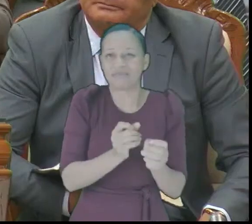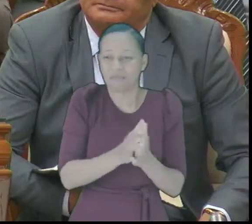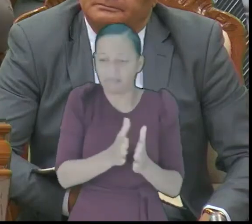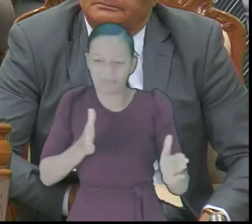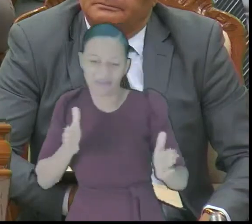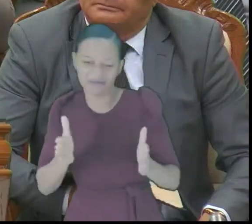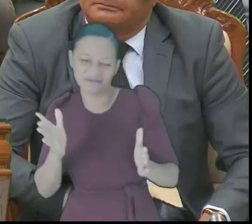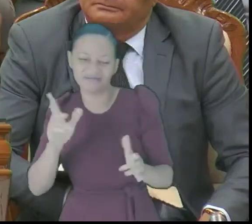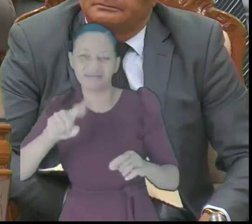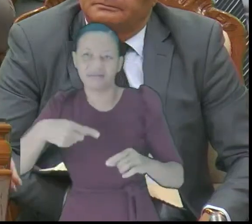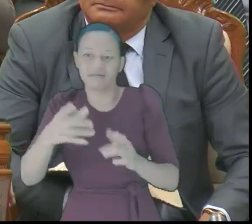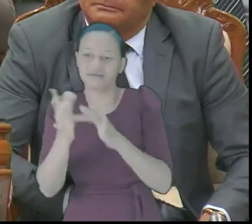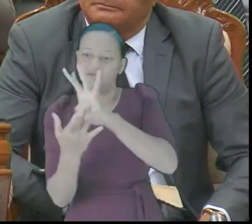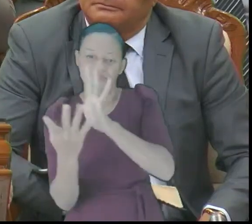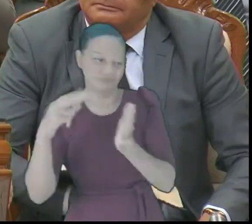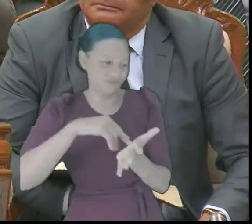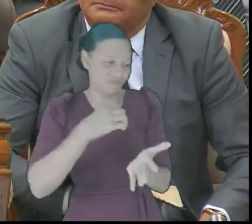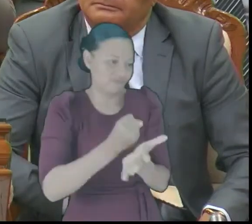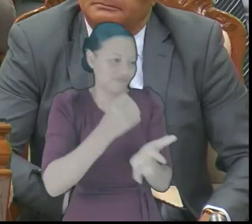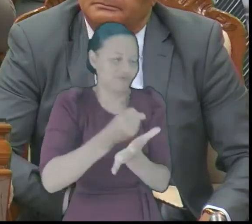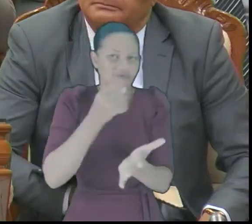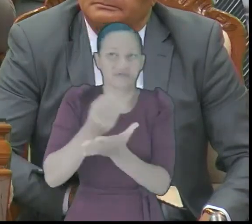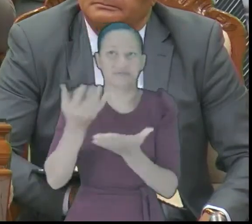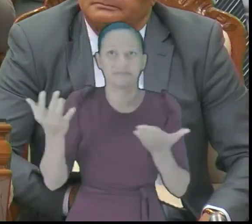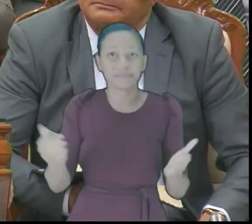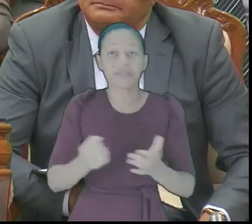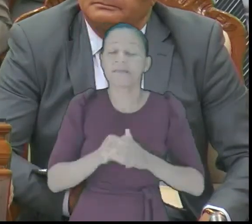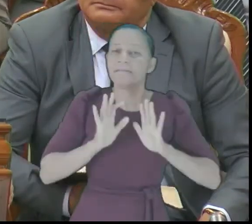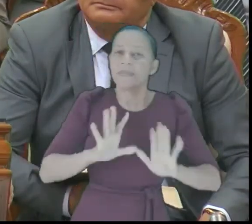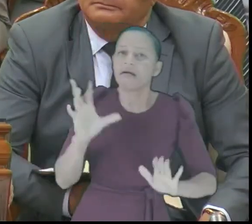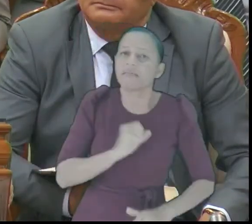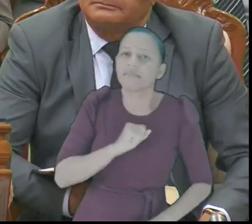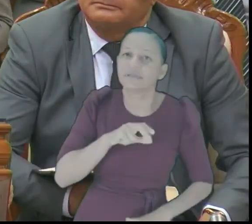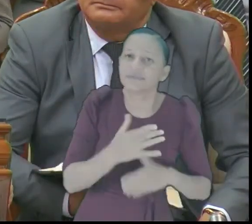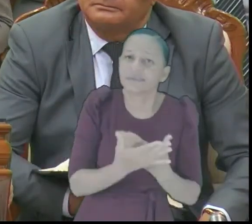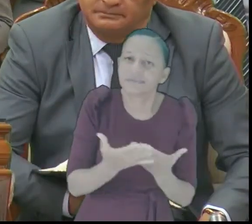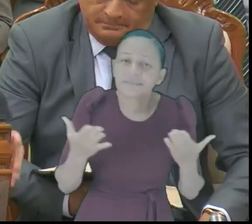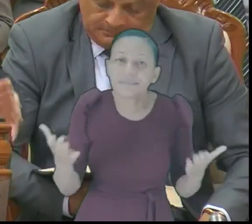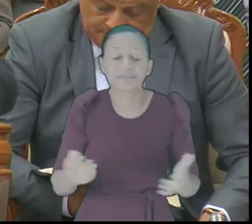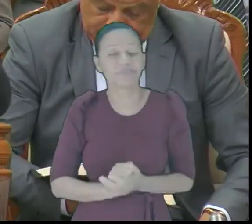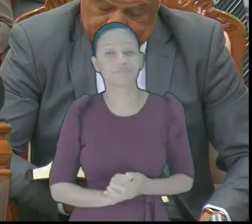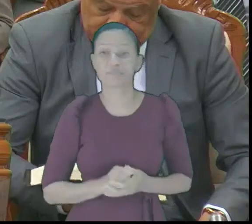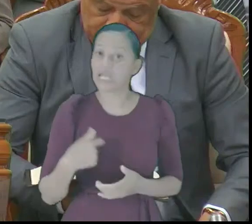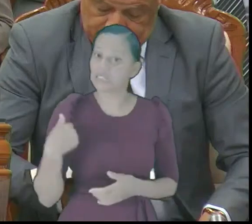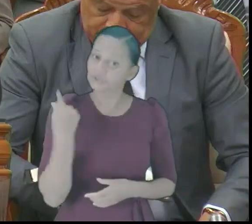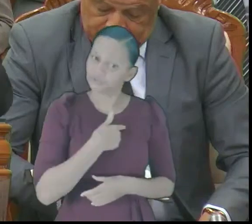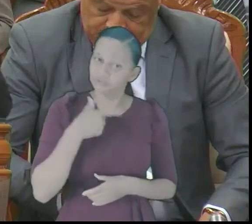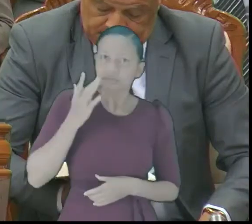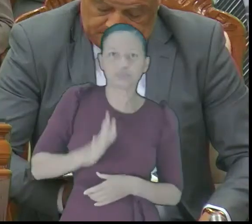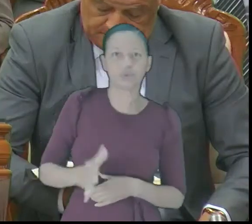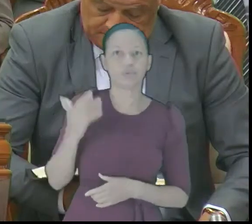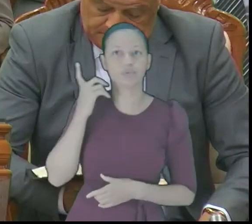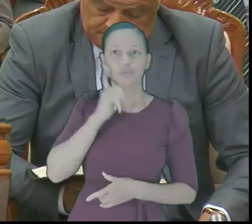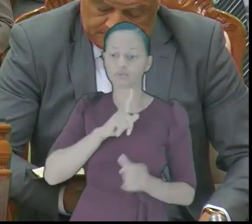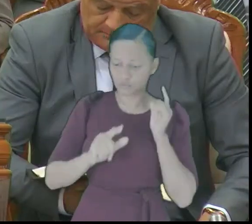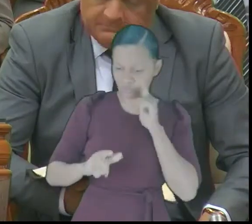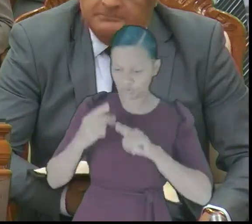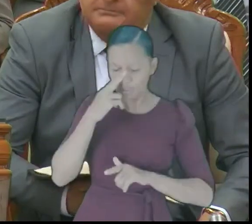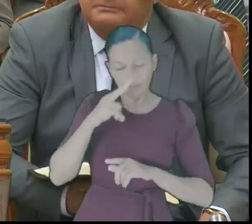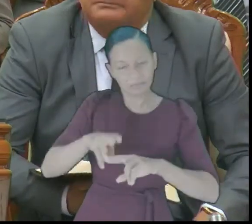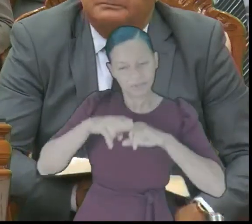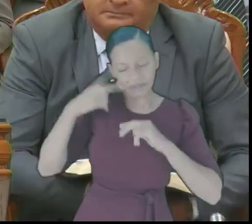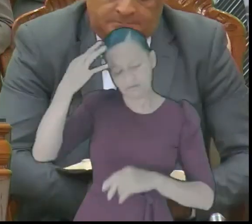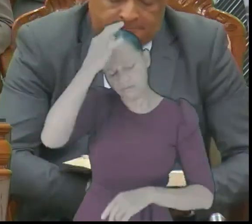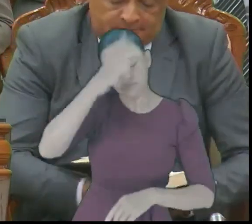animais carnívoros, não vão devorar os outros animais. Mas, meus amados irmãos, então, nós só somos crentes por causa do Espírito Santo. Vamos